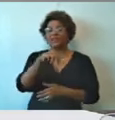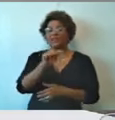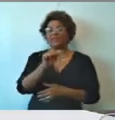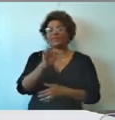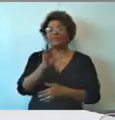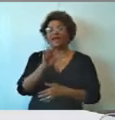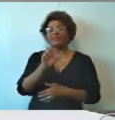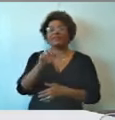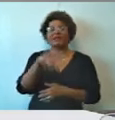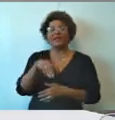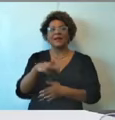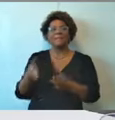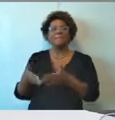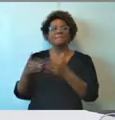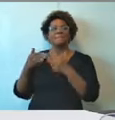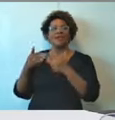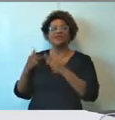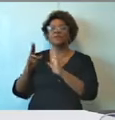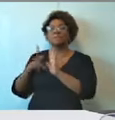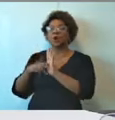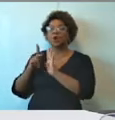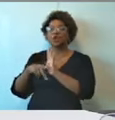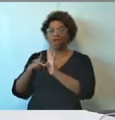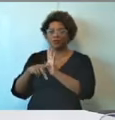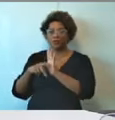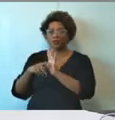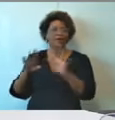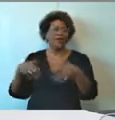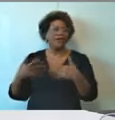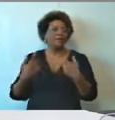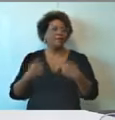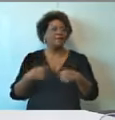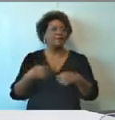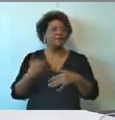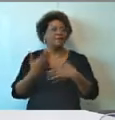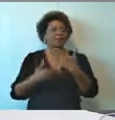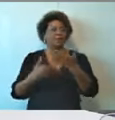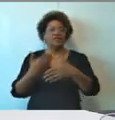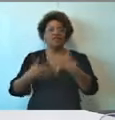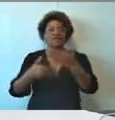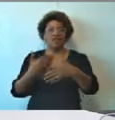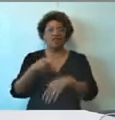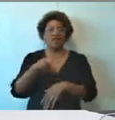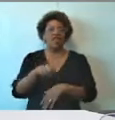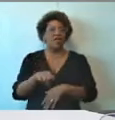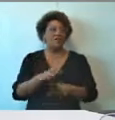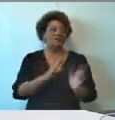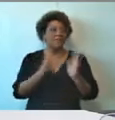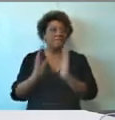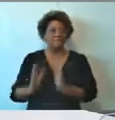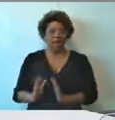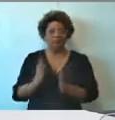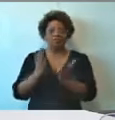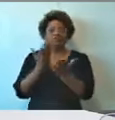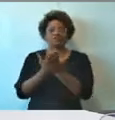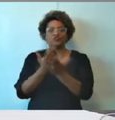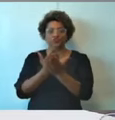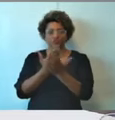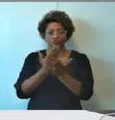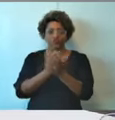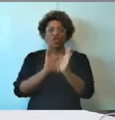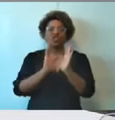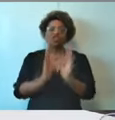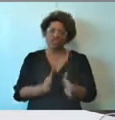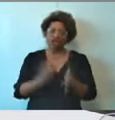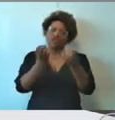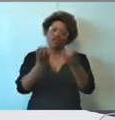Então, a gente está ainda desenvolvendo essa parte dos estudos. Como já foi falado, inclusive, aqui, porque esse é um